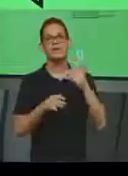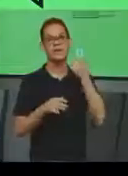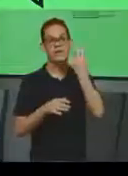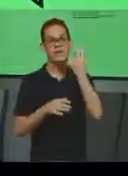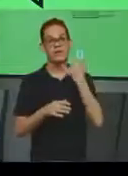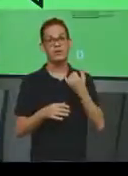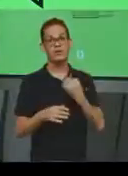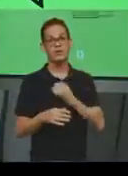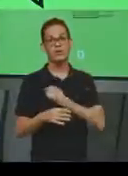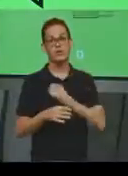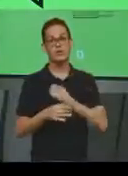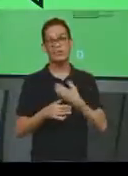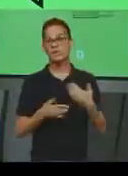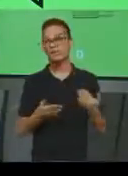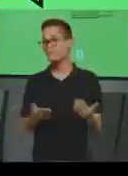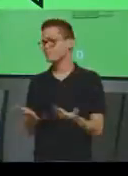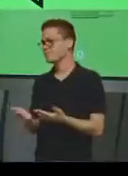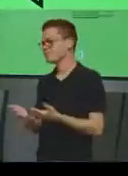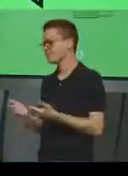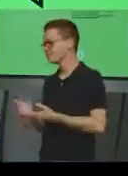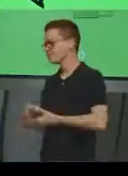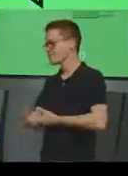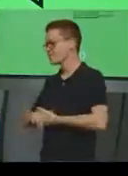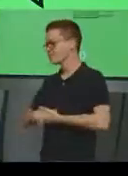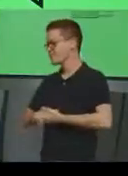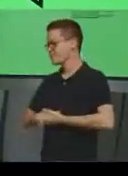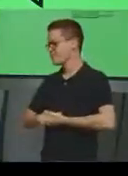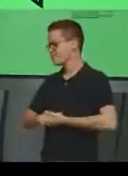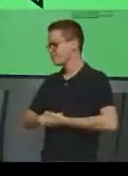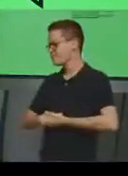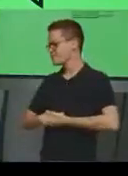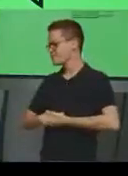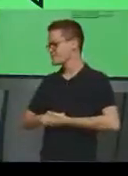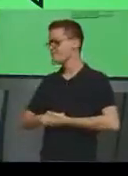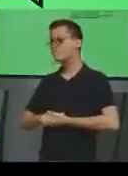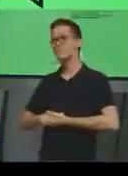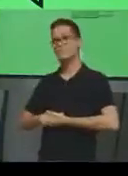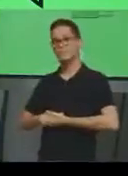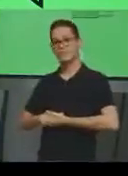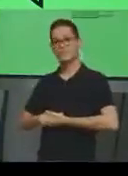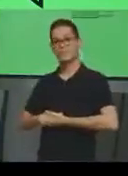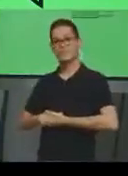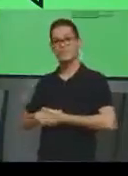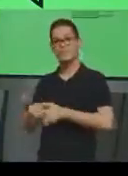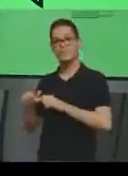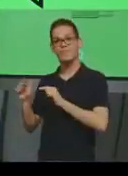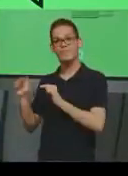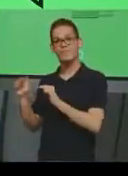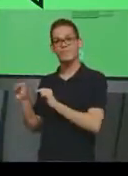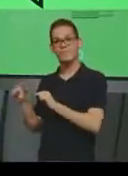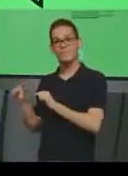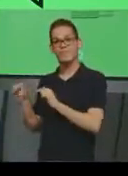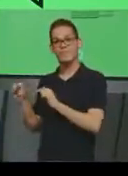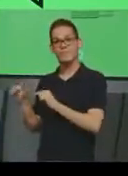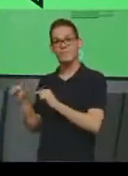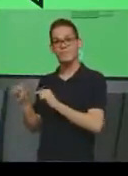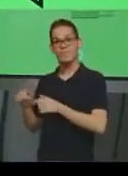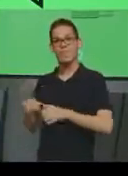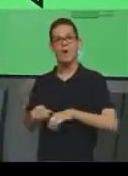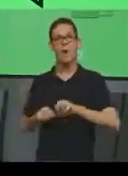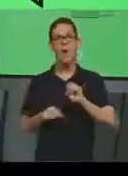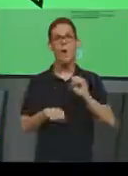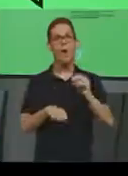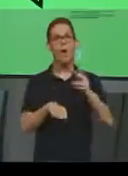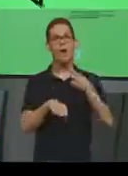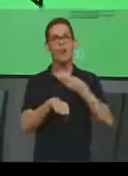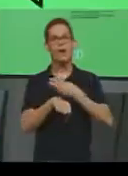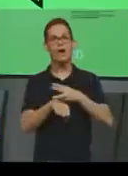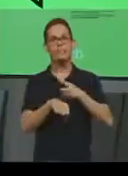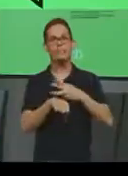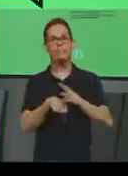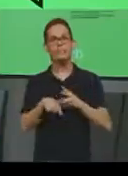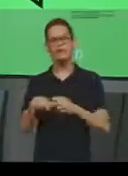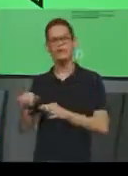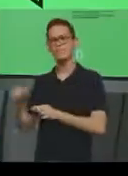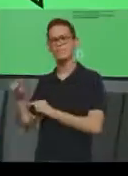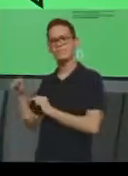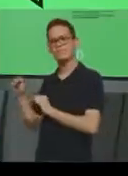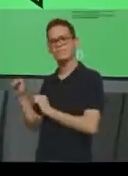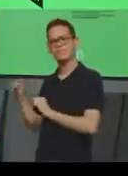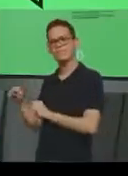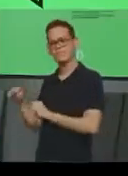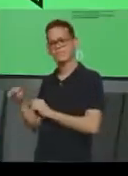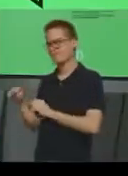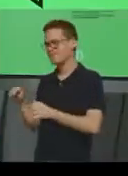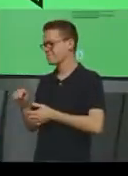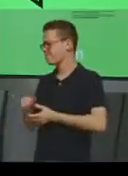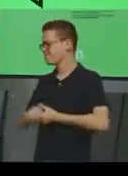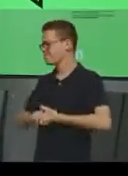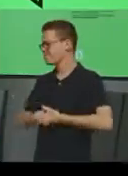no nosso telefone fixo 31 3254 3009 ou envie uma mensagem para o nosso WhatsApp,